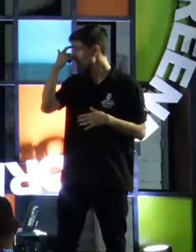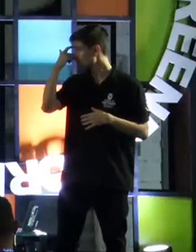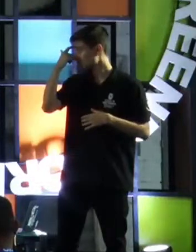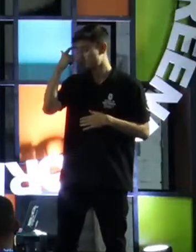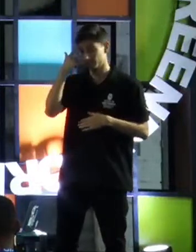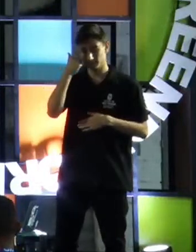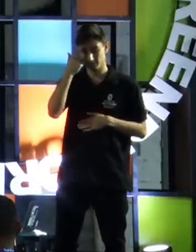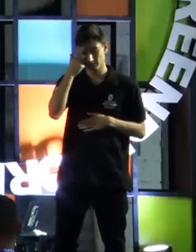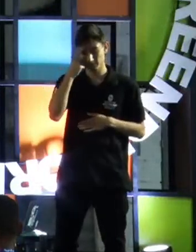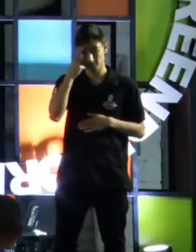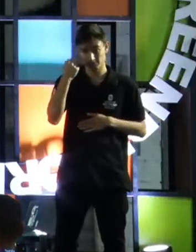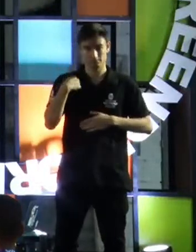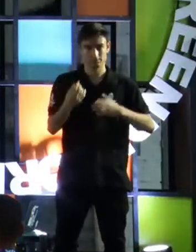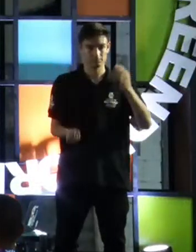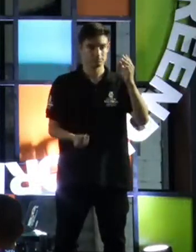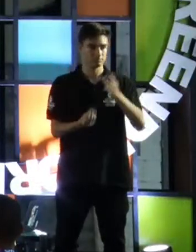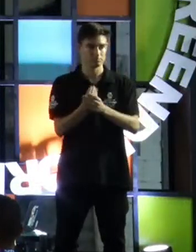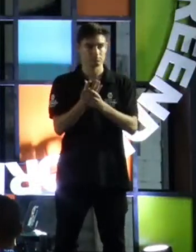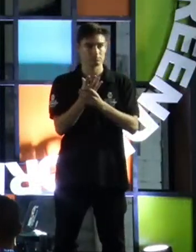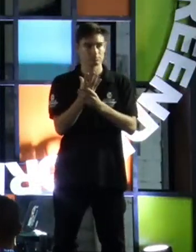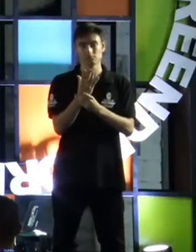Quando eu criei meu